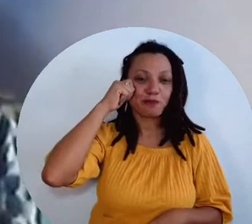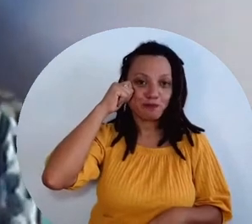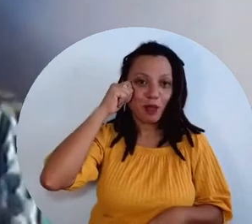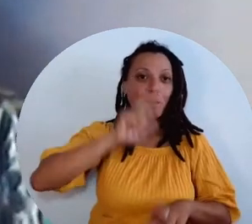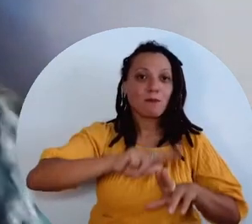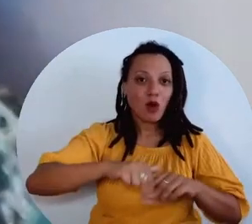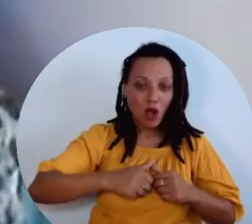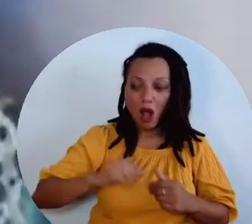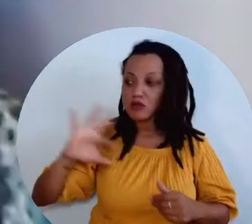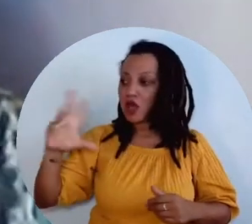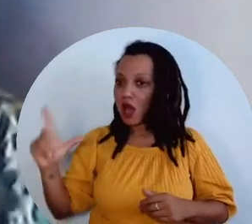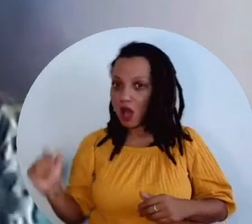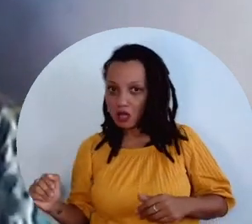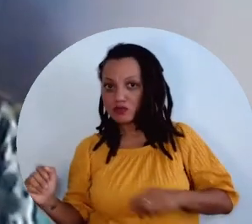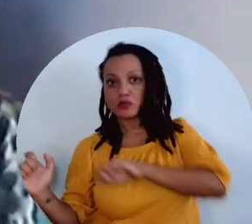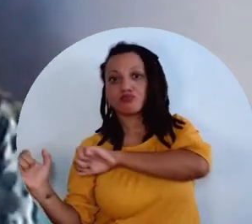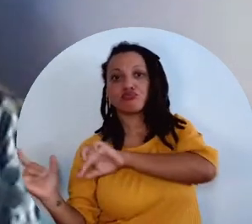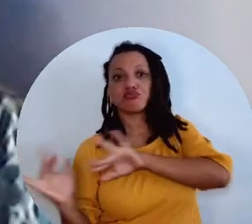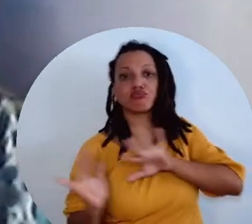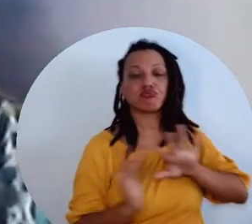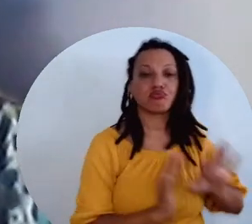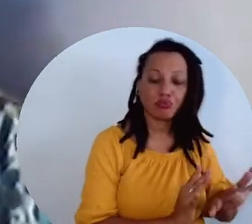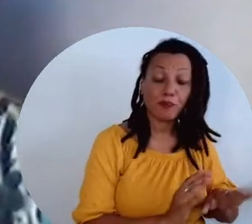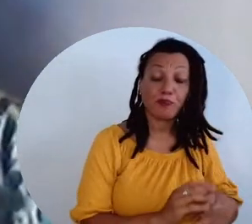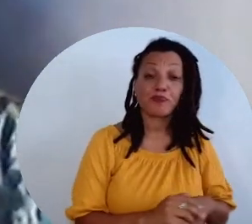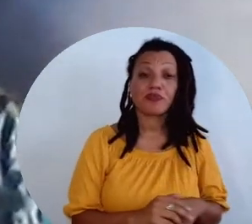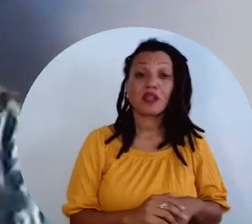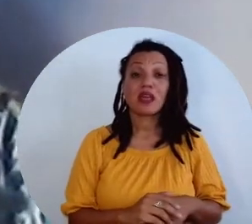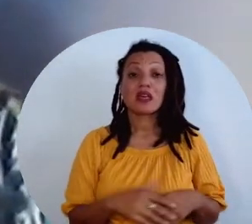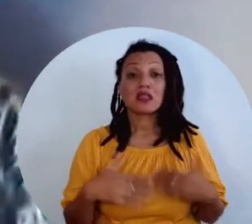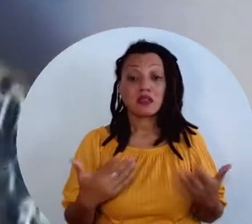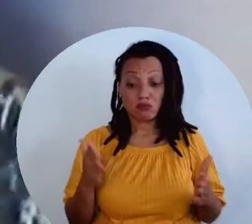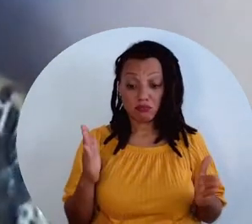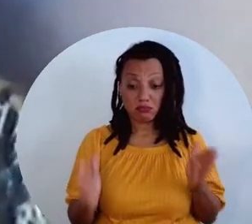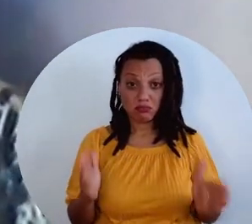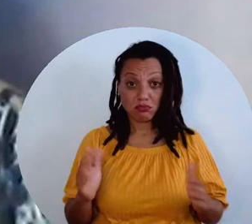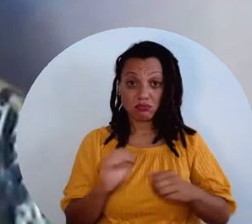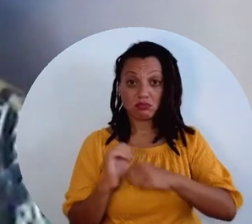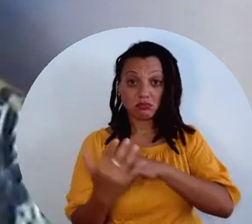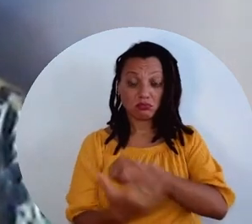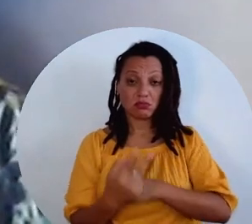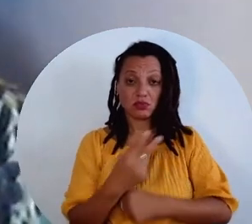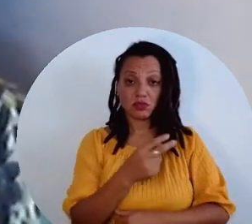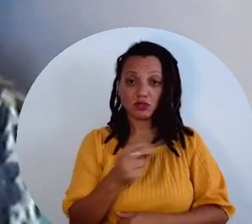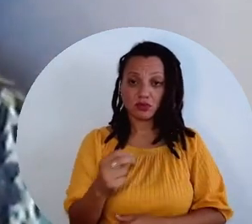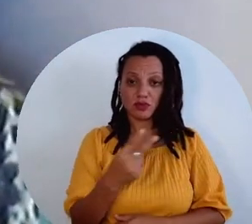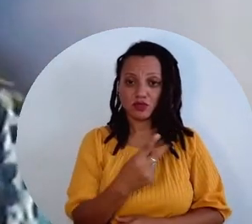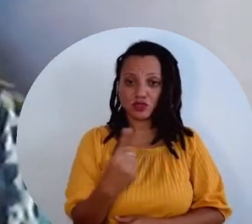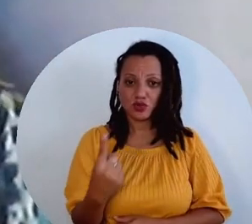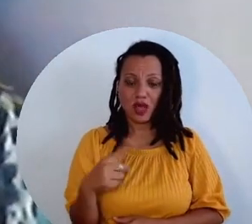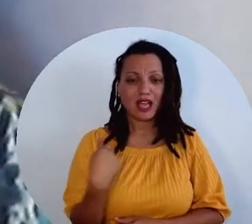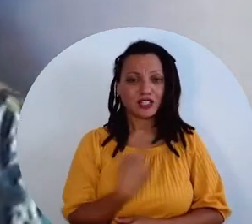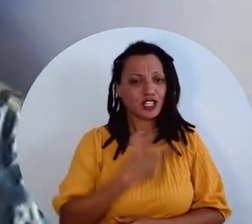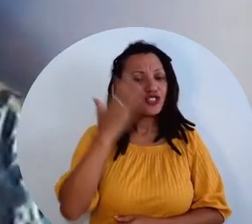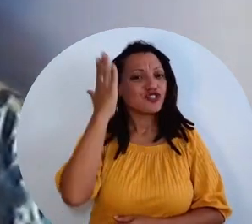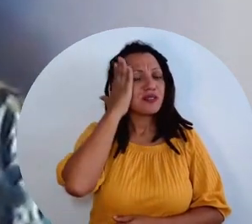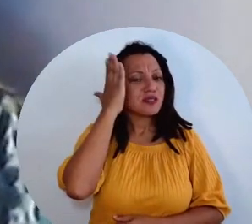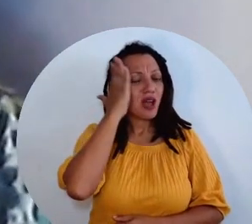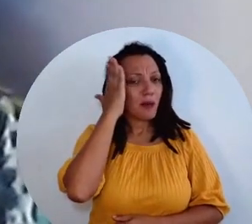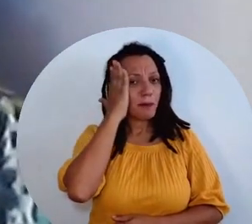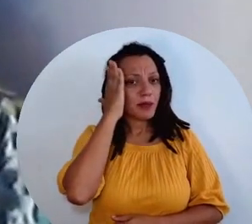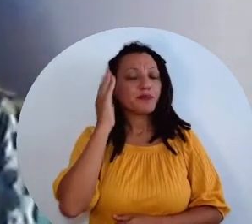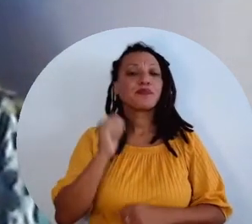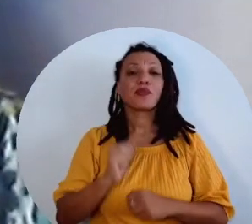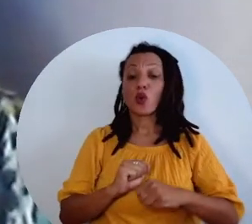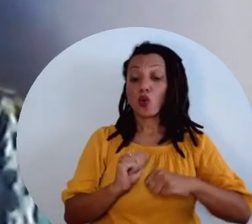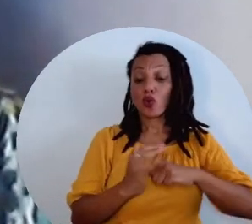que hoje, em tempos de pandemia, no ano de 2021, a gente sabe que o Covid, ele é, junto